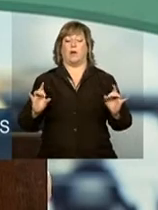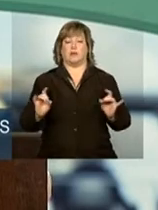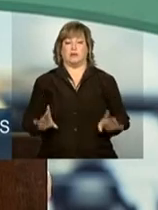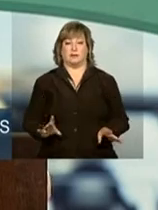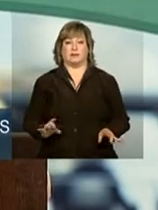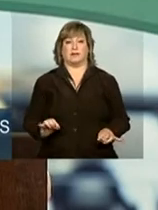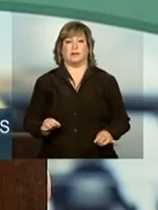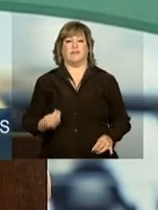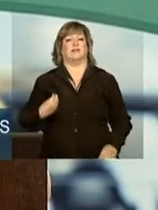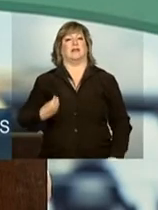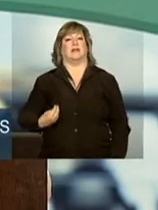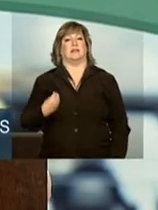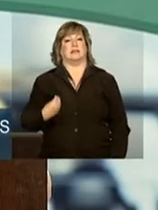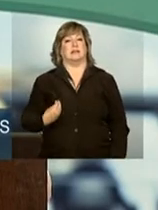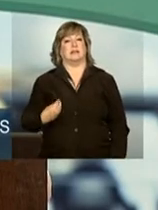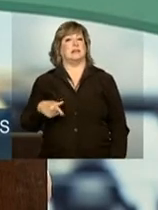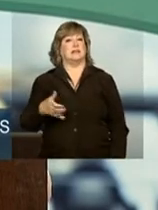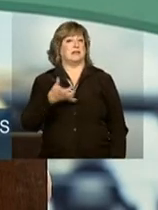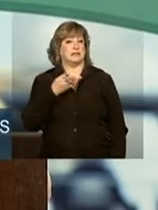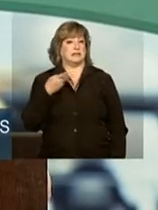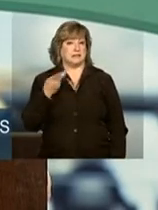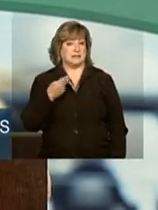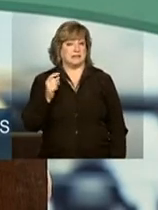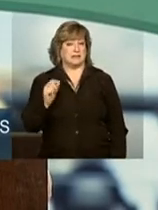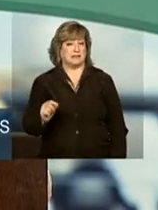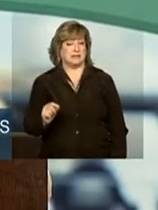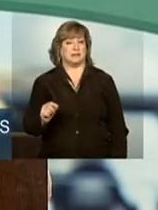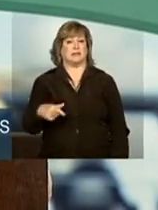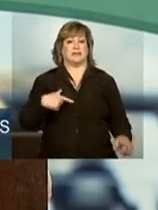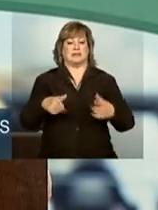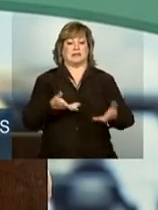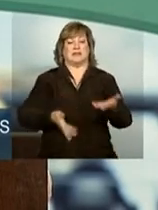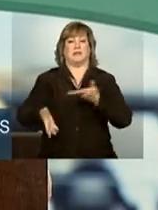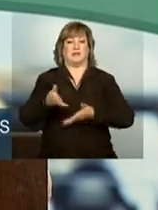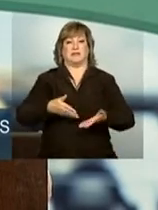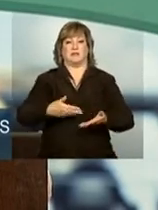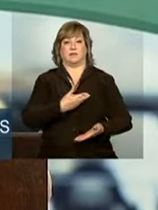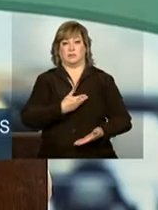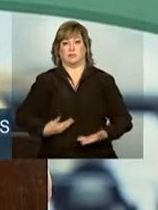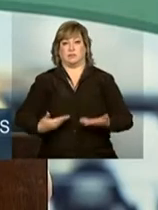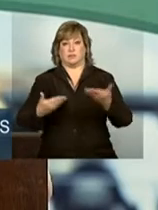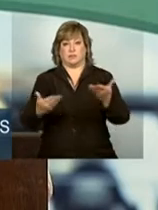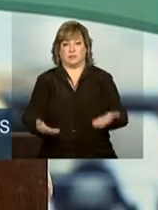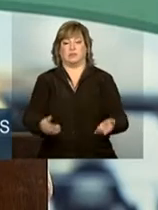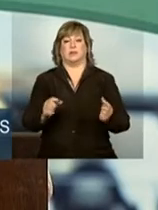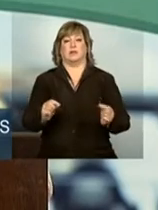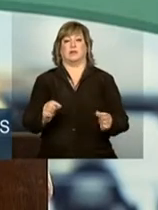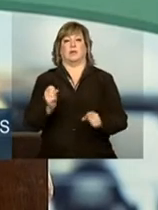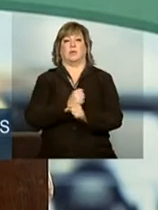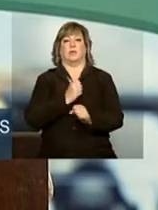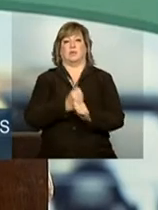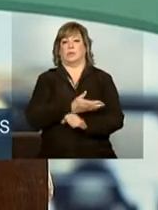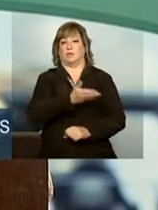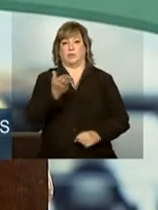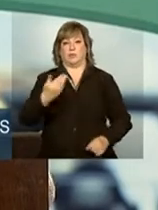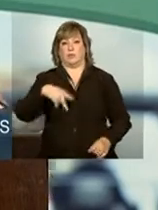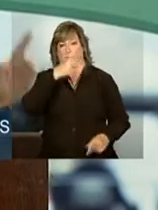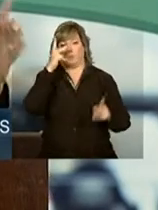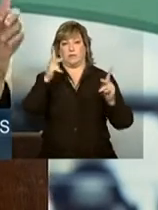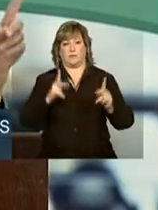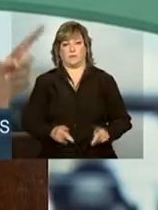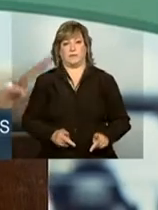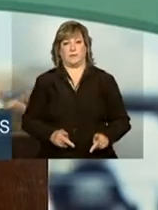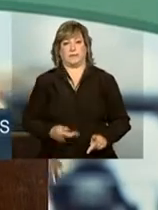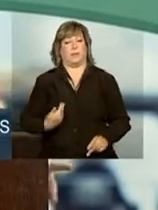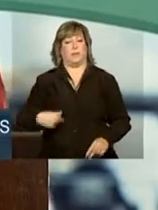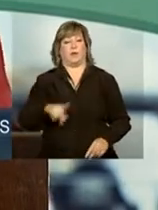qualidade de vida. Isso significa serviços públicos, infraestrutura para a nossa população. Nós